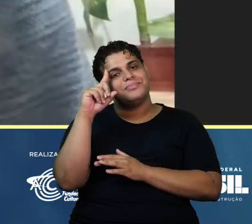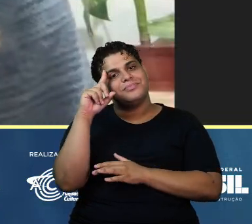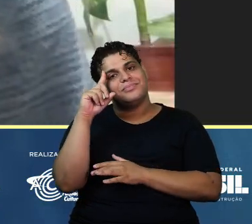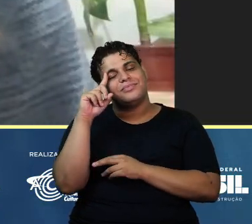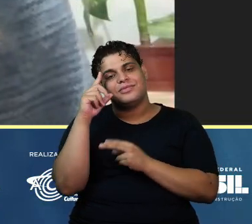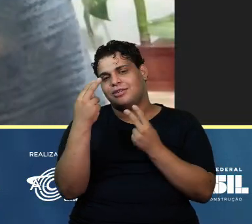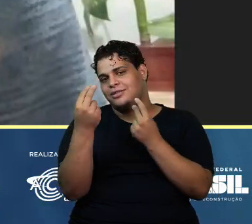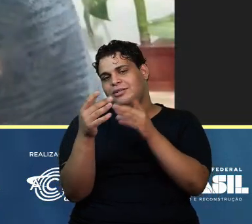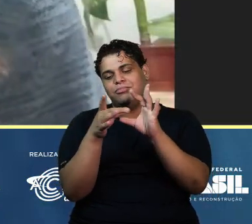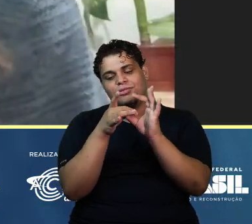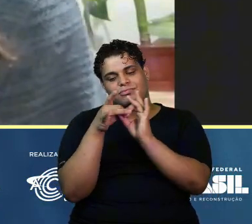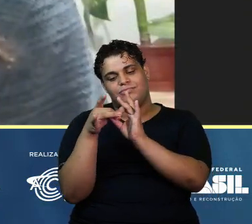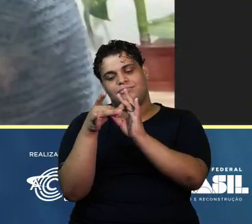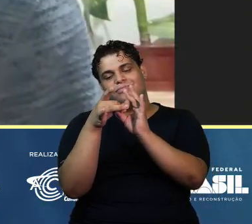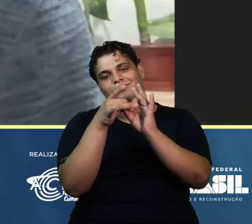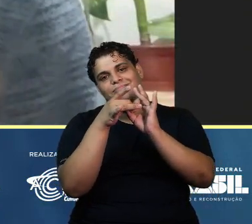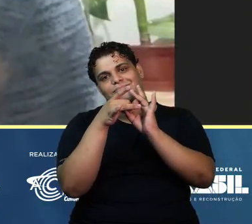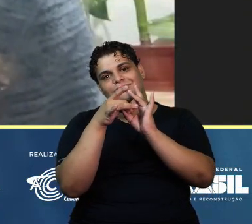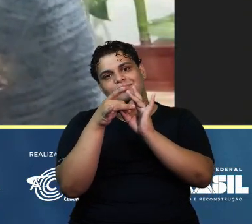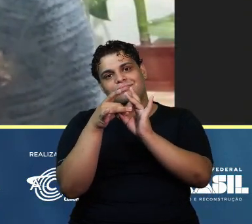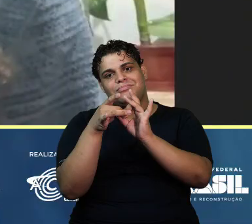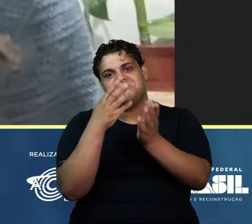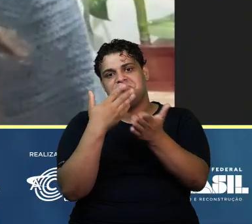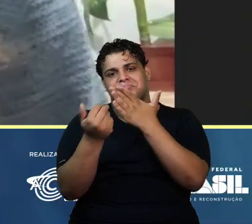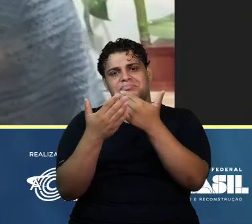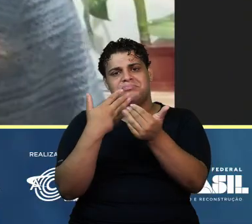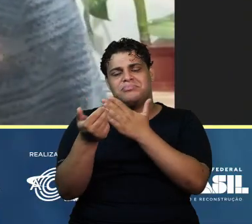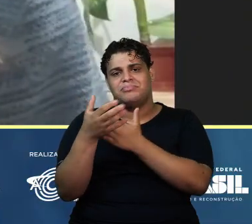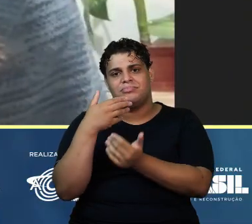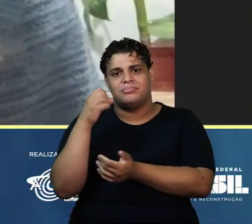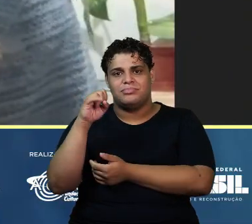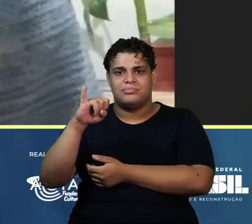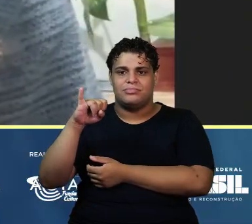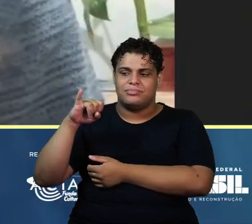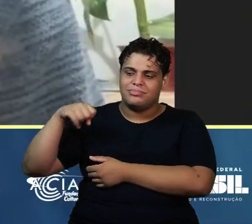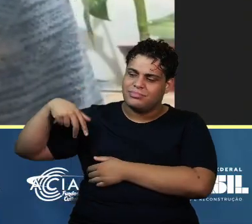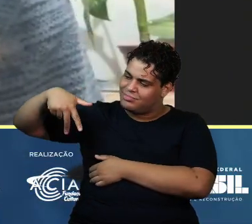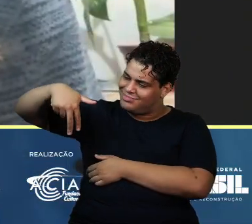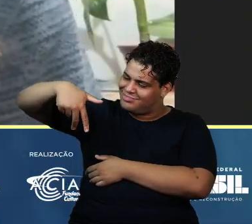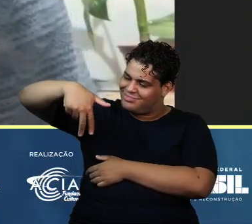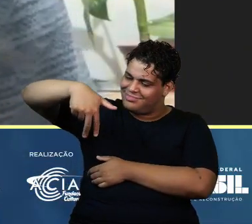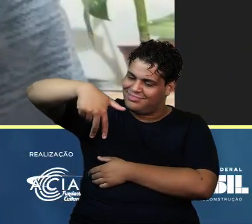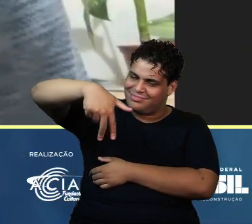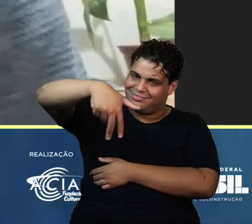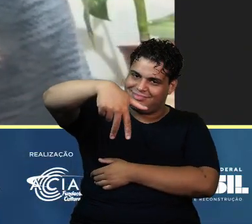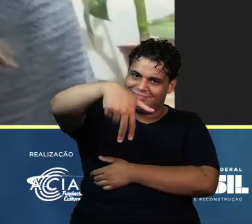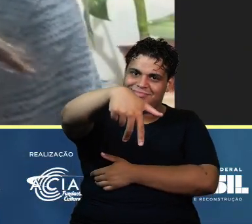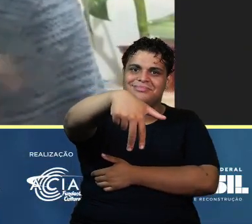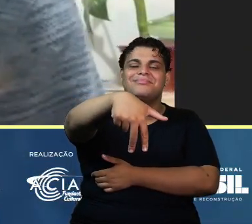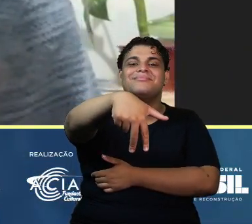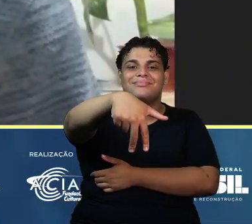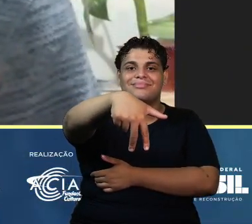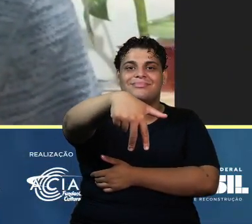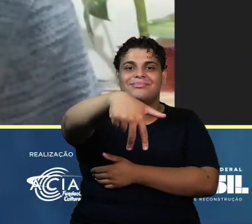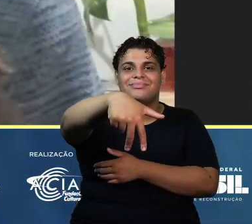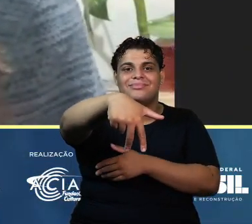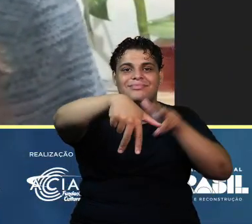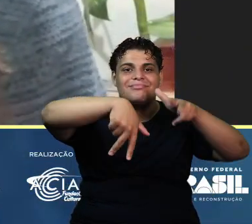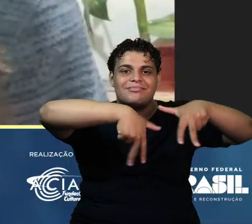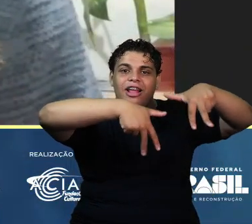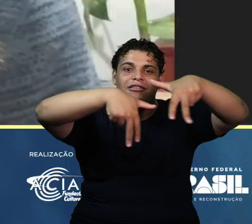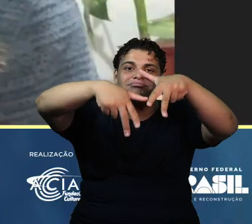sempre conectado com a natureza, seja quando eu estou na trilha com as pessoas, levando elas para ir para